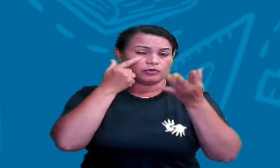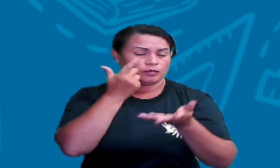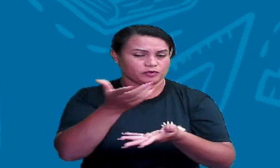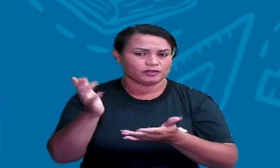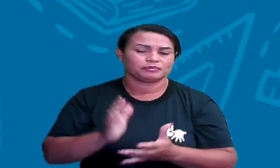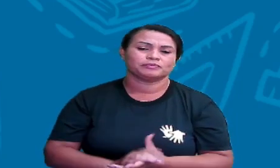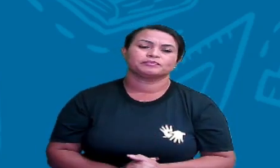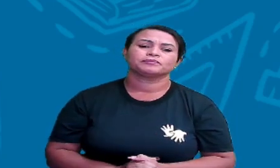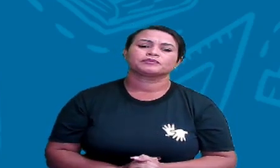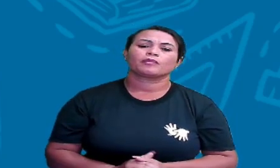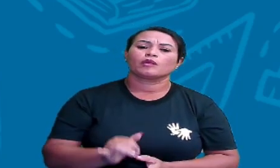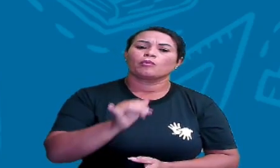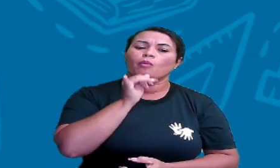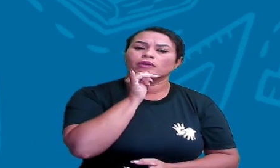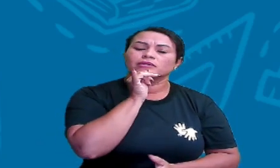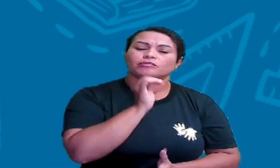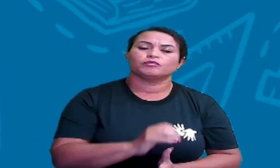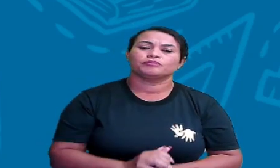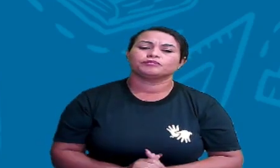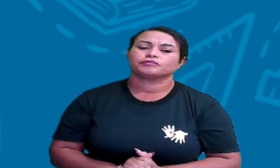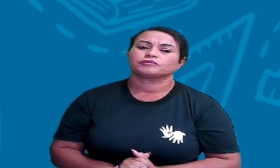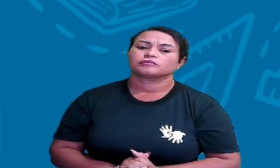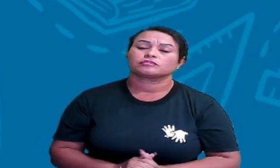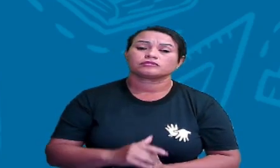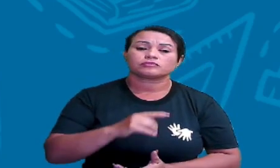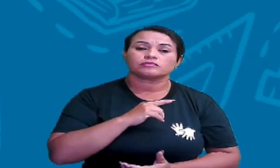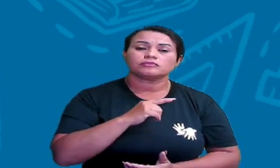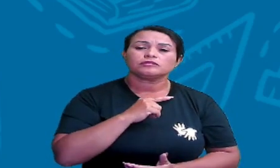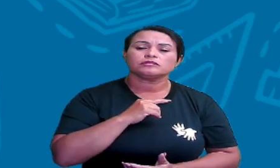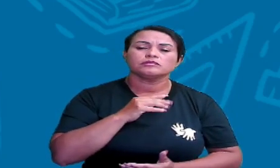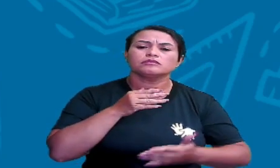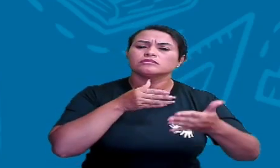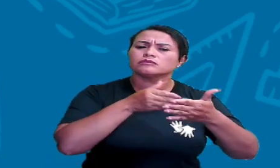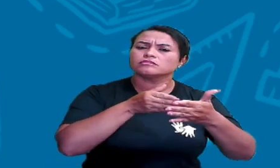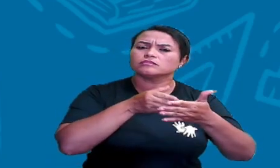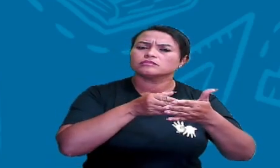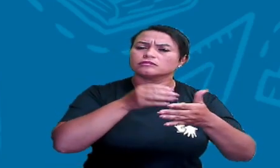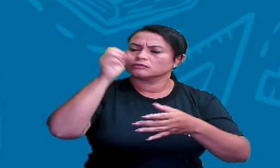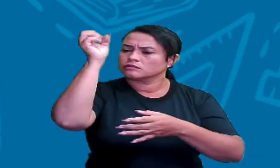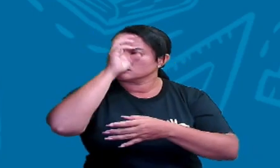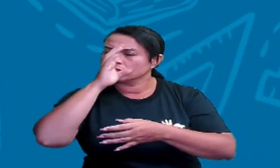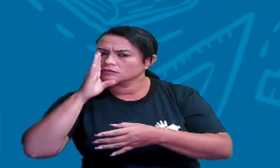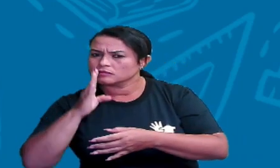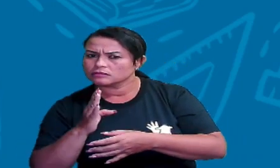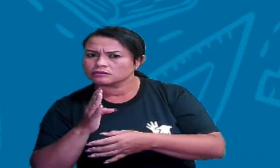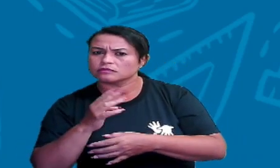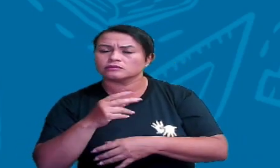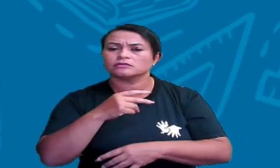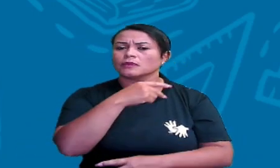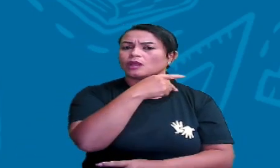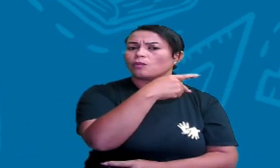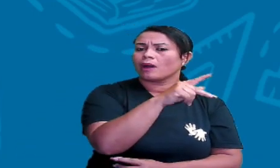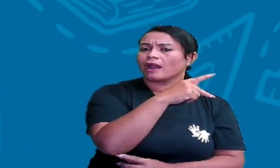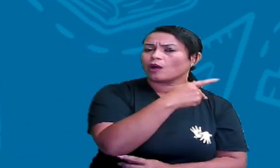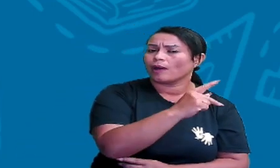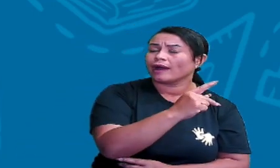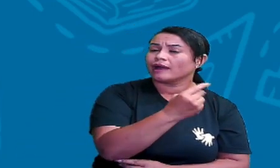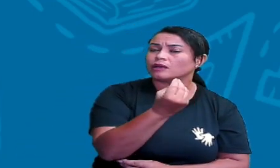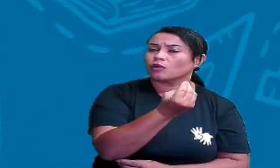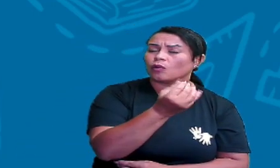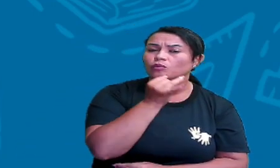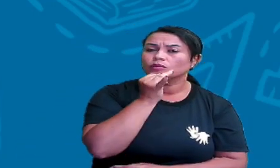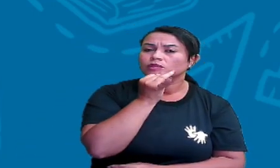certo? Por exemplo, o limite entre o Brasil e o Paraguai é diferente de dizer de